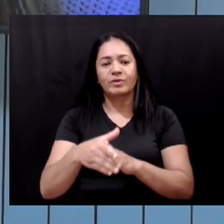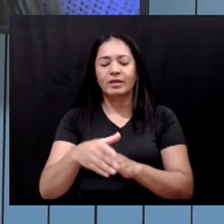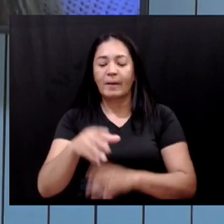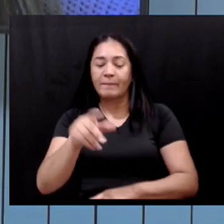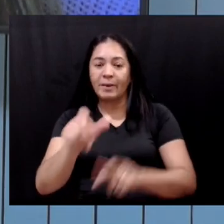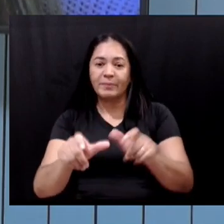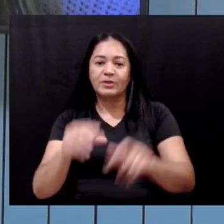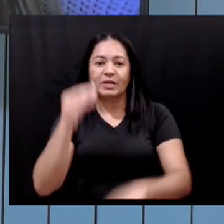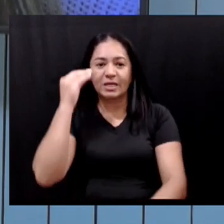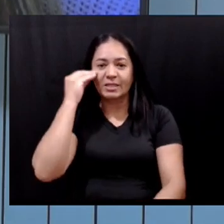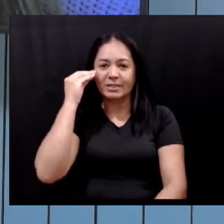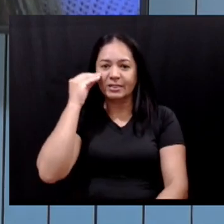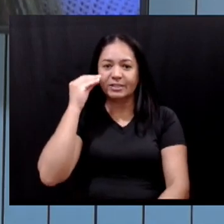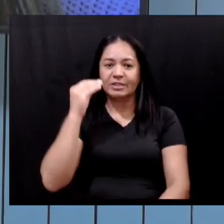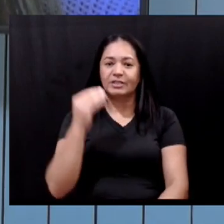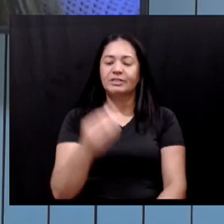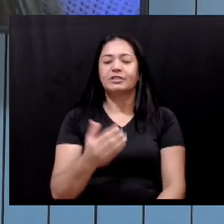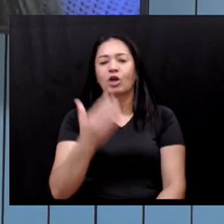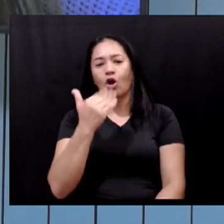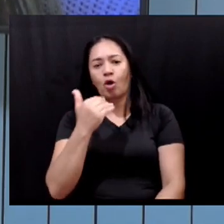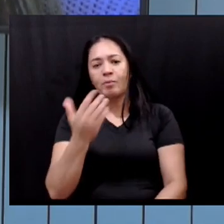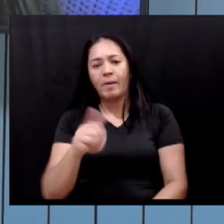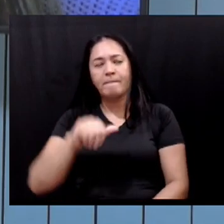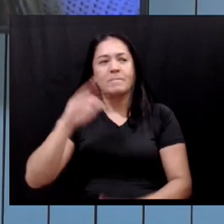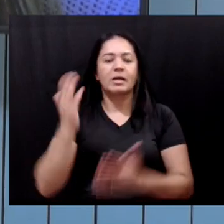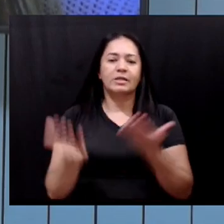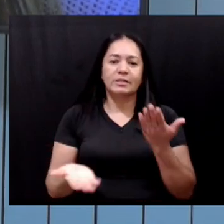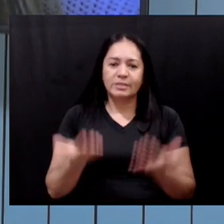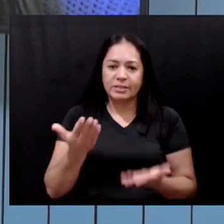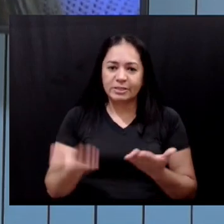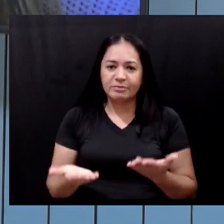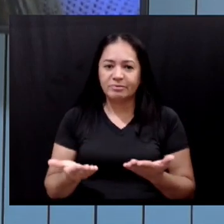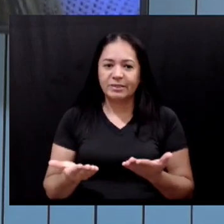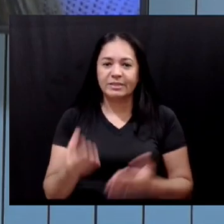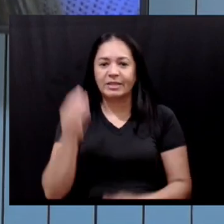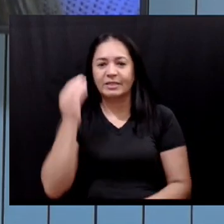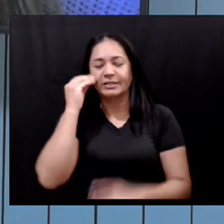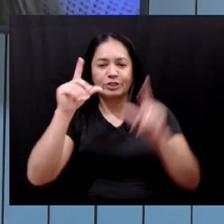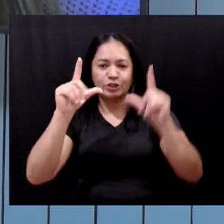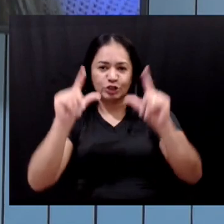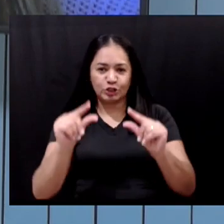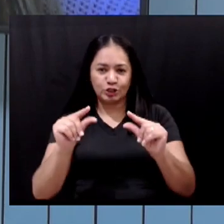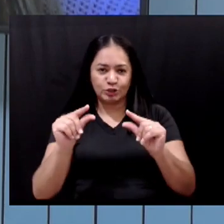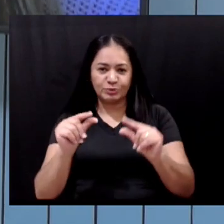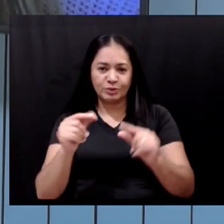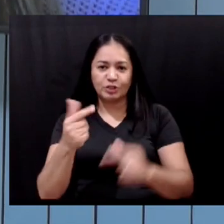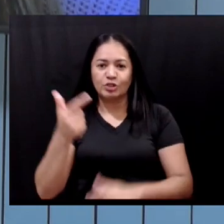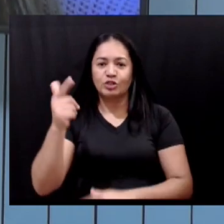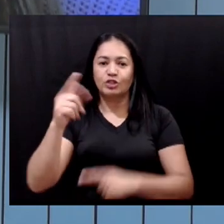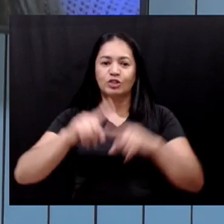mais equilibrada, mais saudável, tentando diminuir o consumo aí dos ultraprocessados.